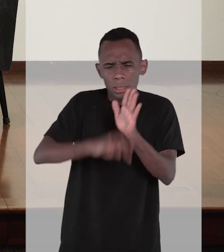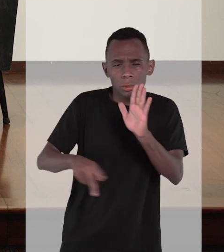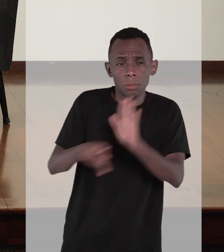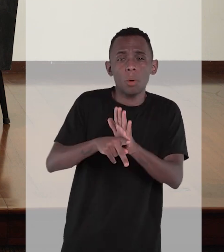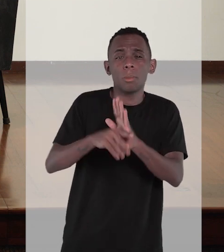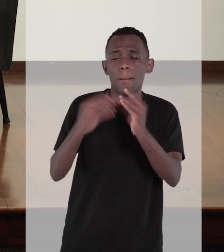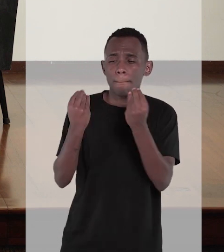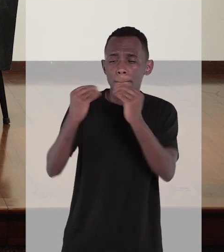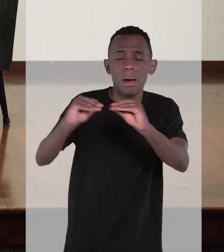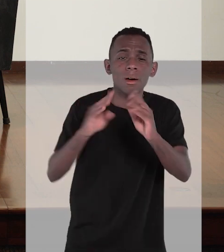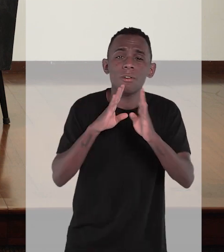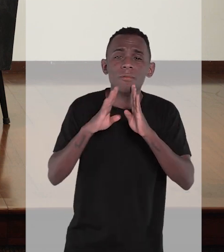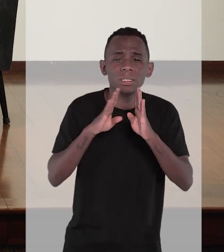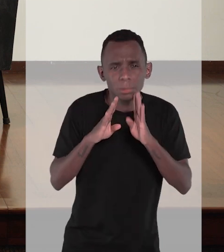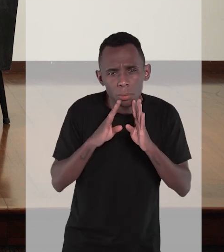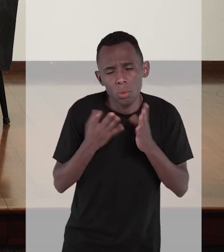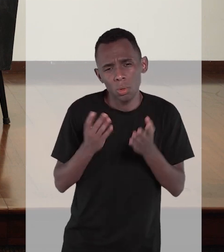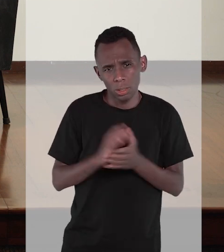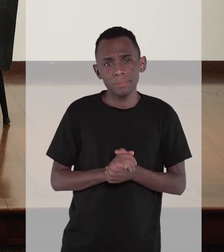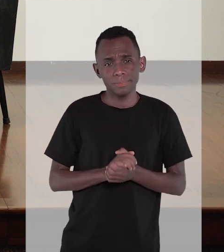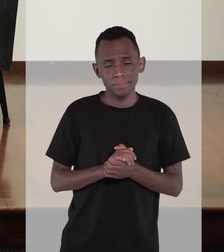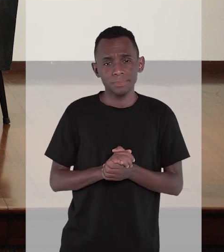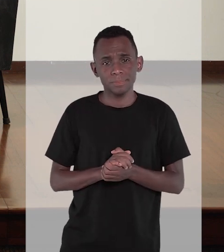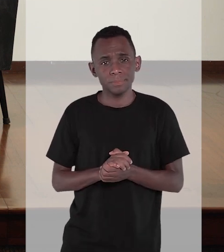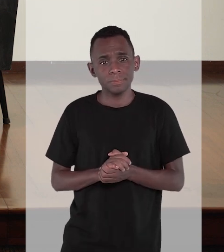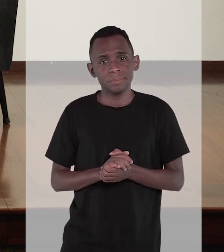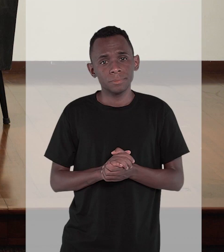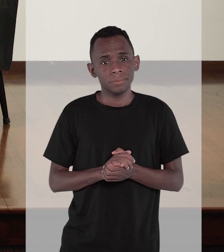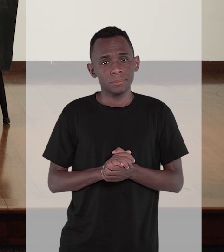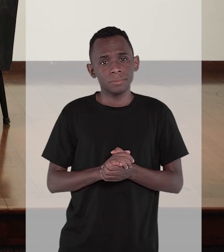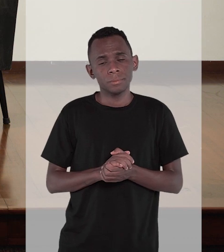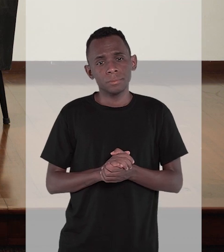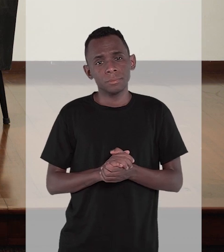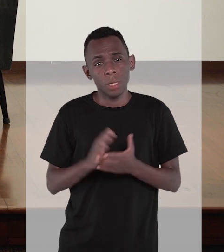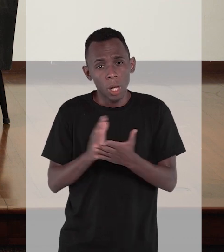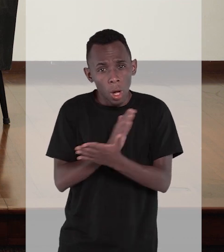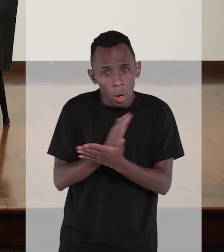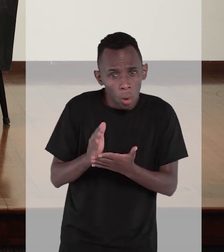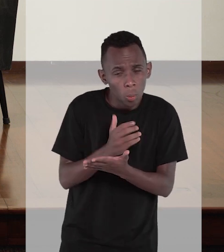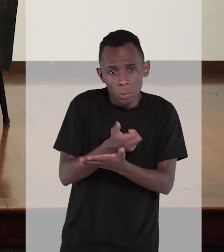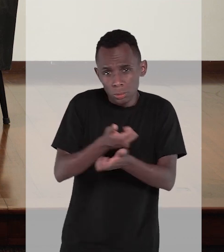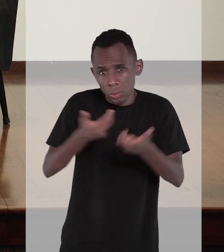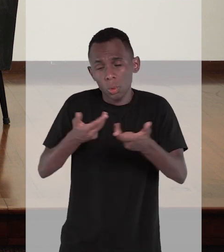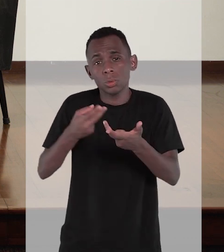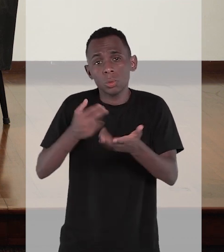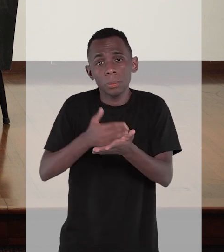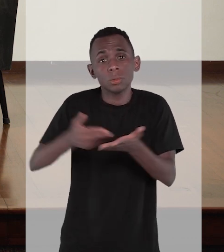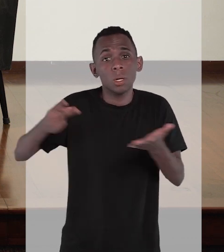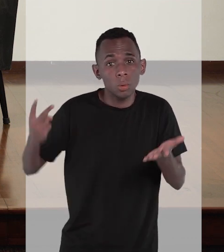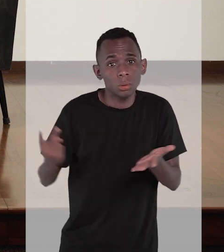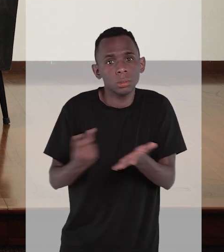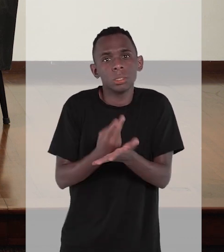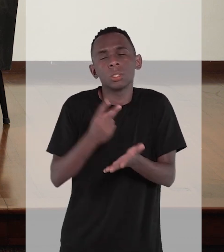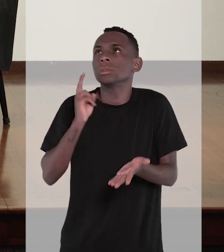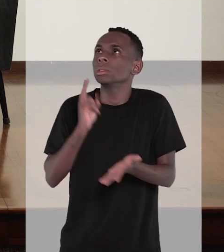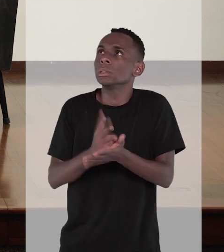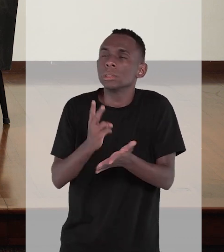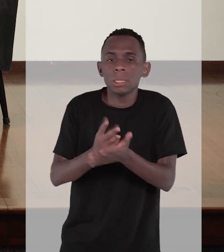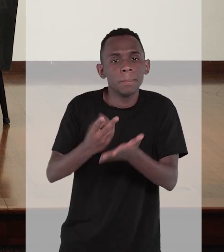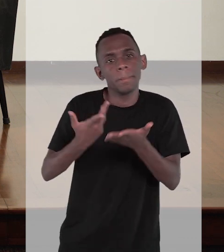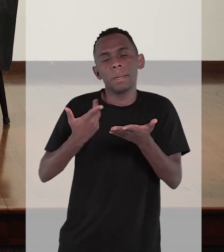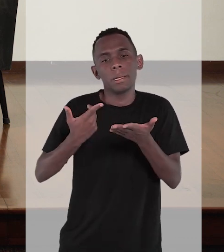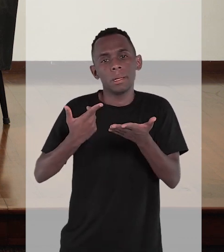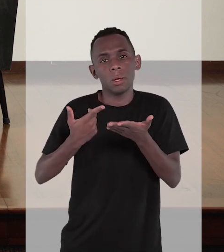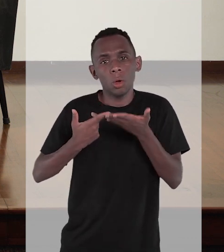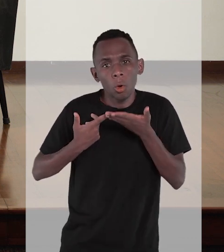Facebook, assim, olha, sou antiga, né? nem se faz mais quase nada no Facebook. E algumas coisas começaram a acontecer por conta disso, mas eu sempre fui convidada